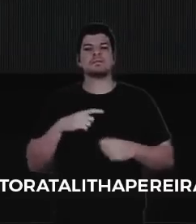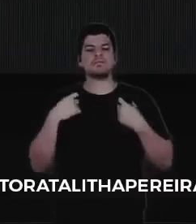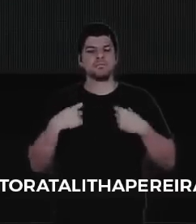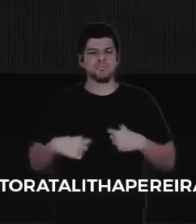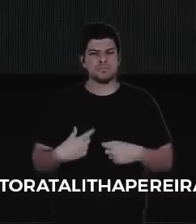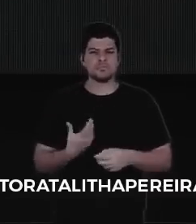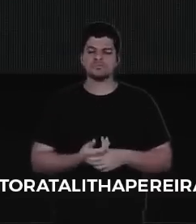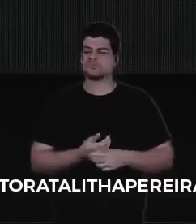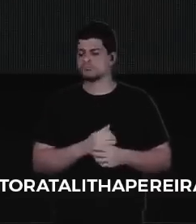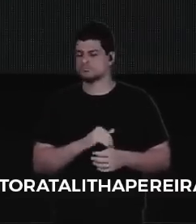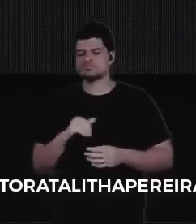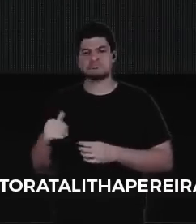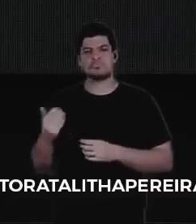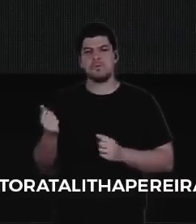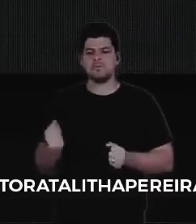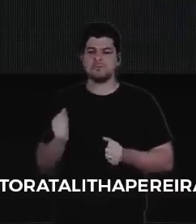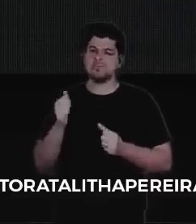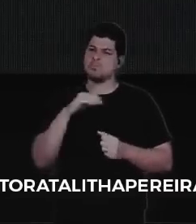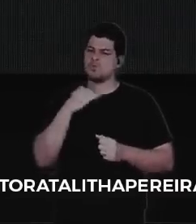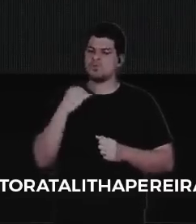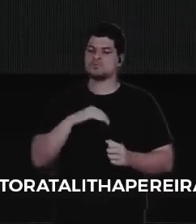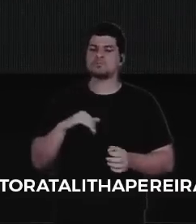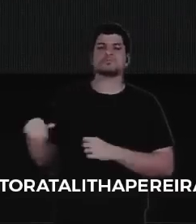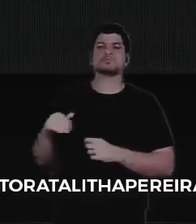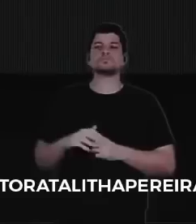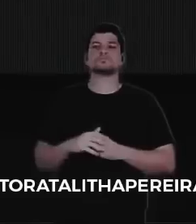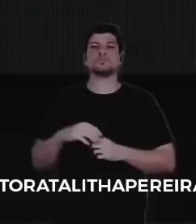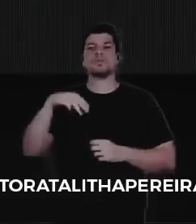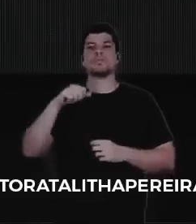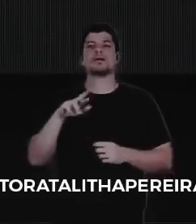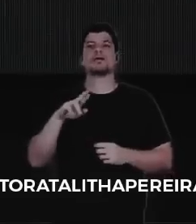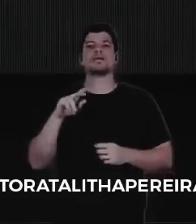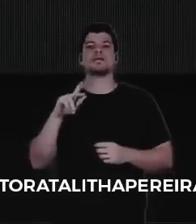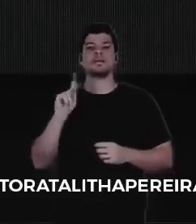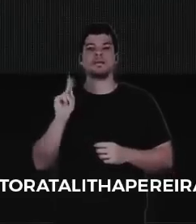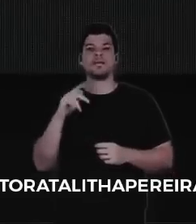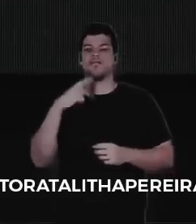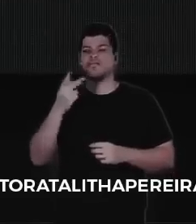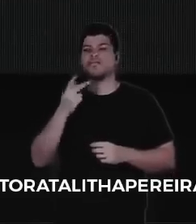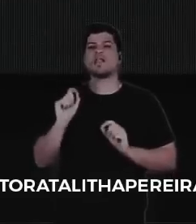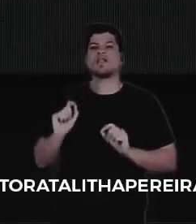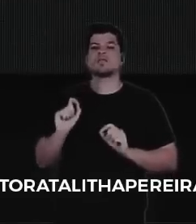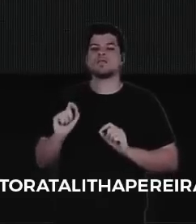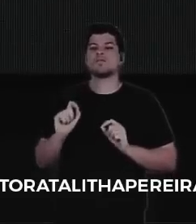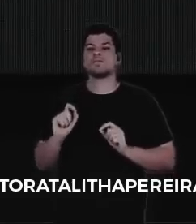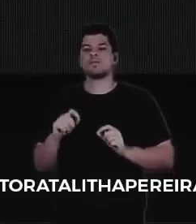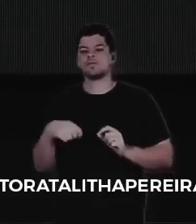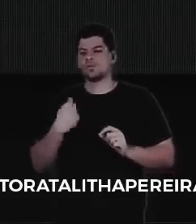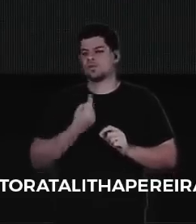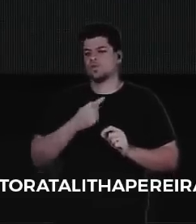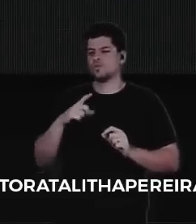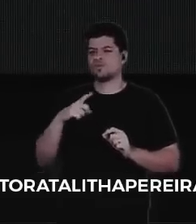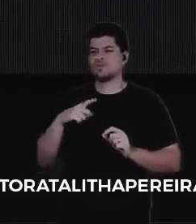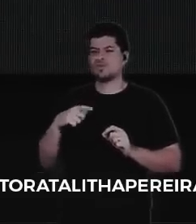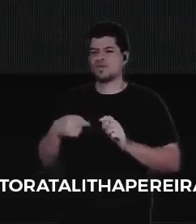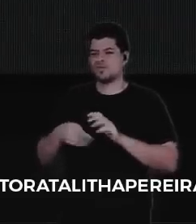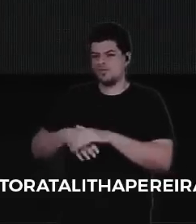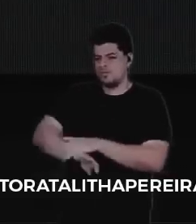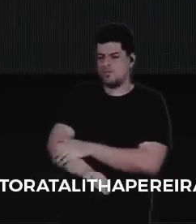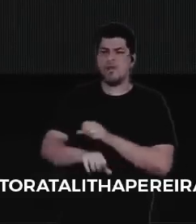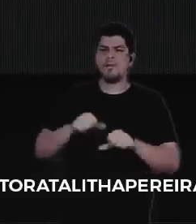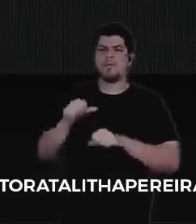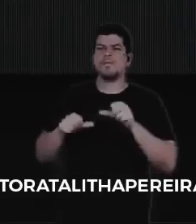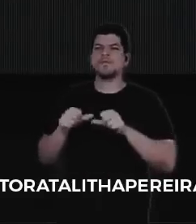Mark Twain disse: a gente não se liberta de um hábito atirando-o pela janela.